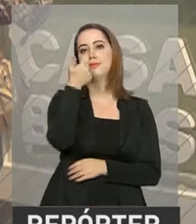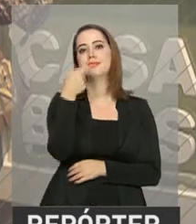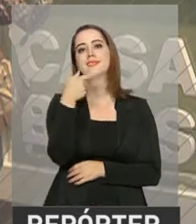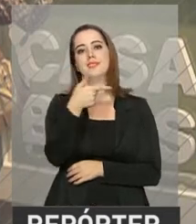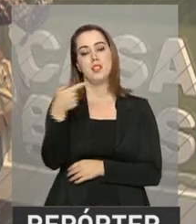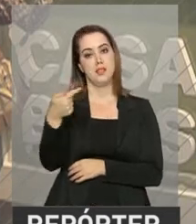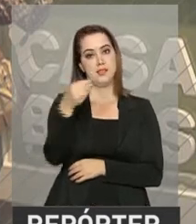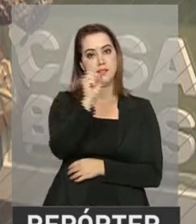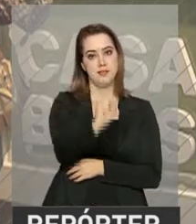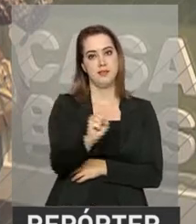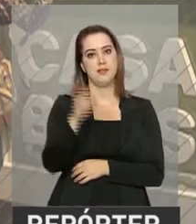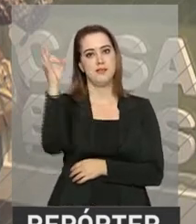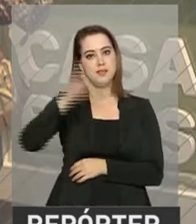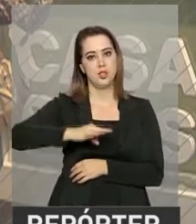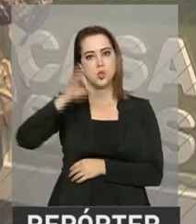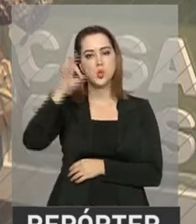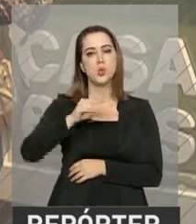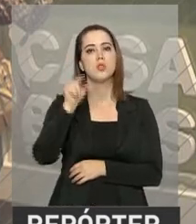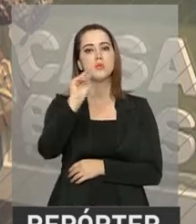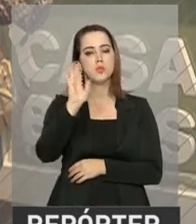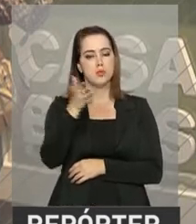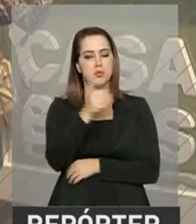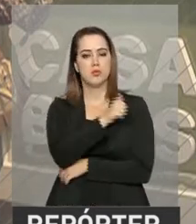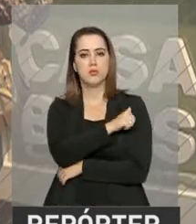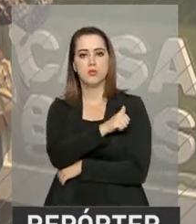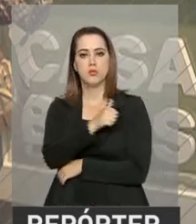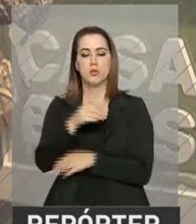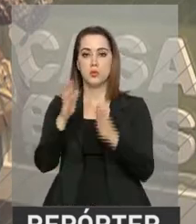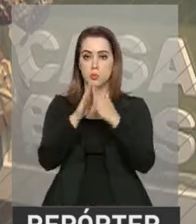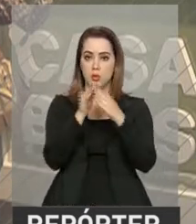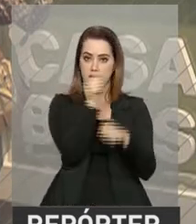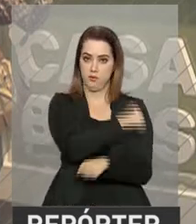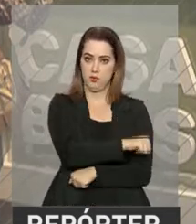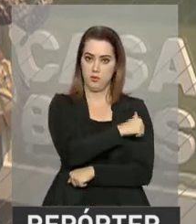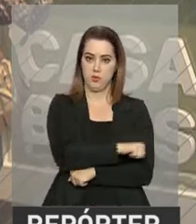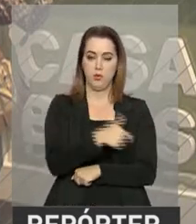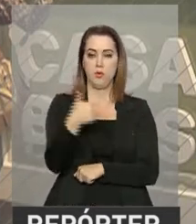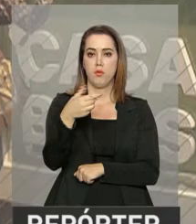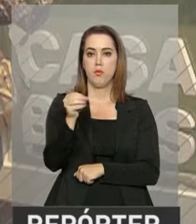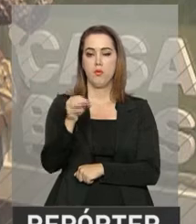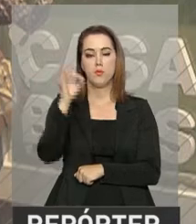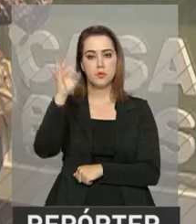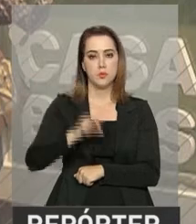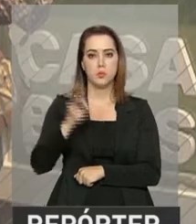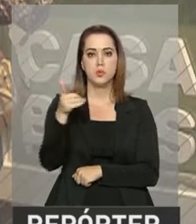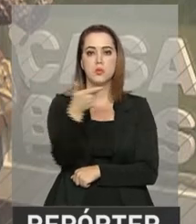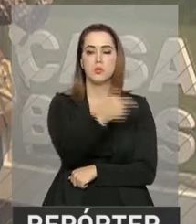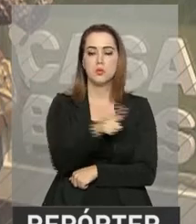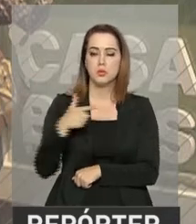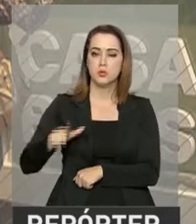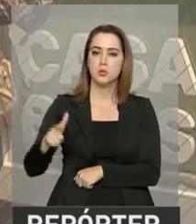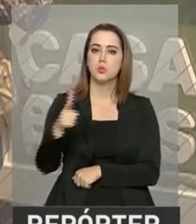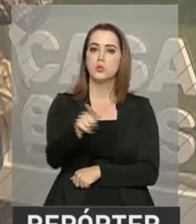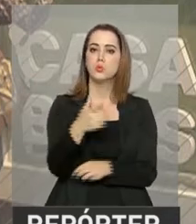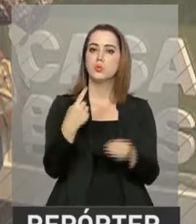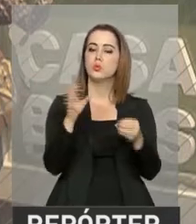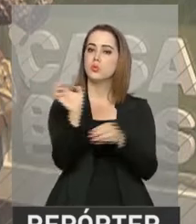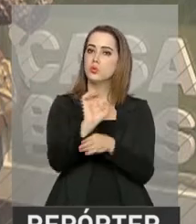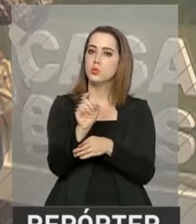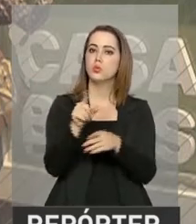dos visitantes eram do estado do Rio de Janeiro, 20% de outros estados e 2%